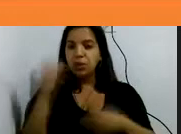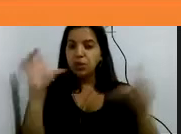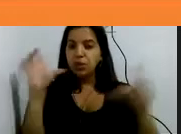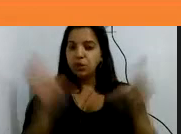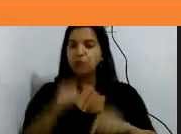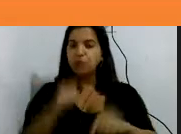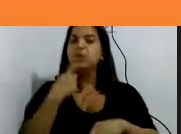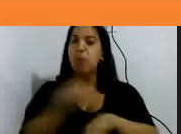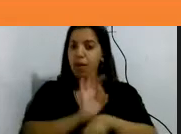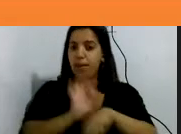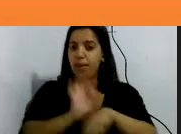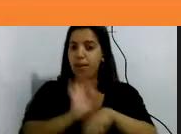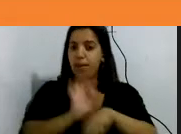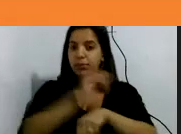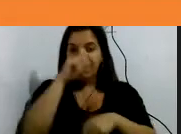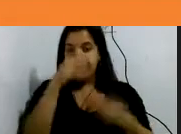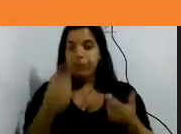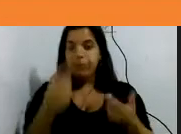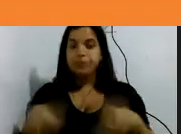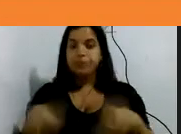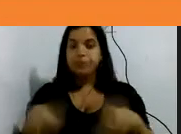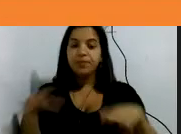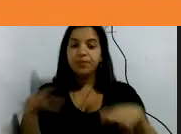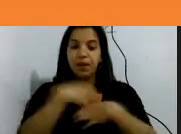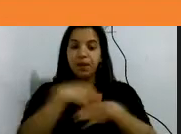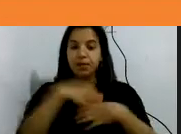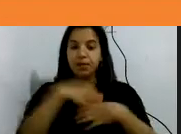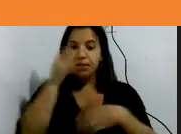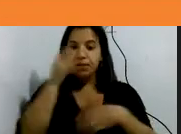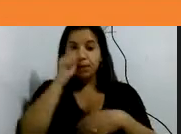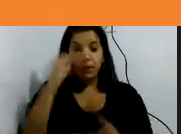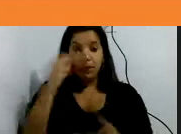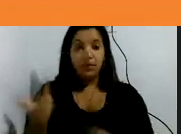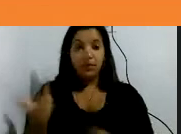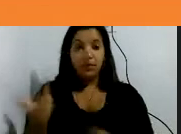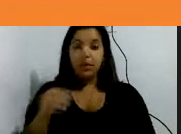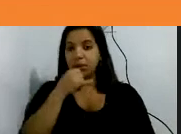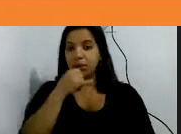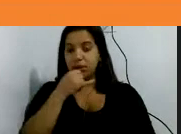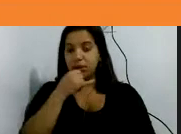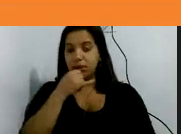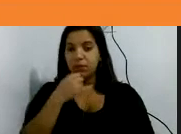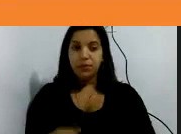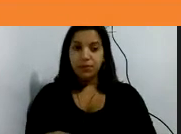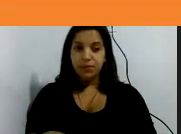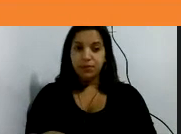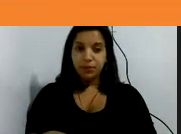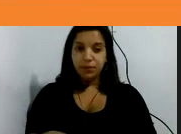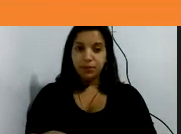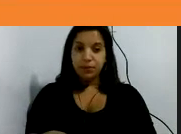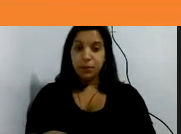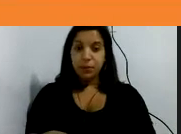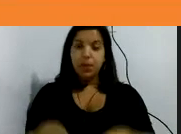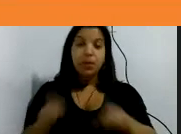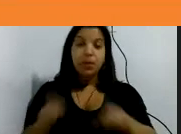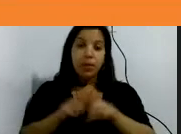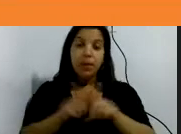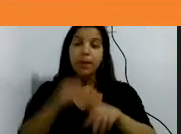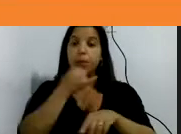de hemácia. Então, é aliviar o sintoma da anemia propriamente dita. E principalmente quando